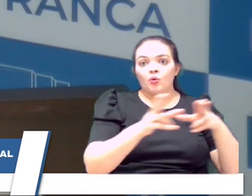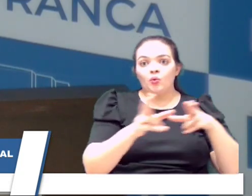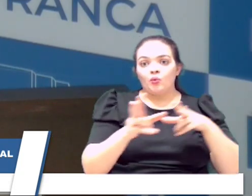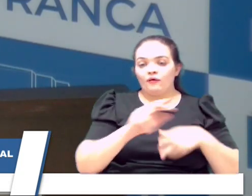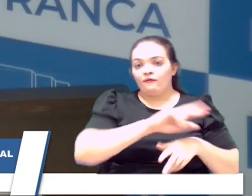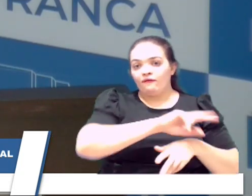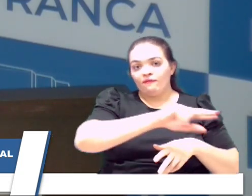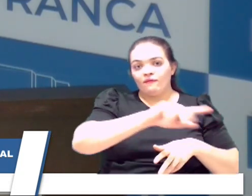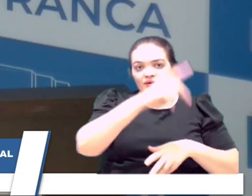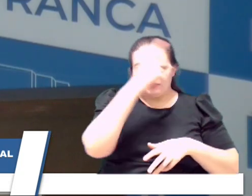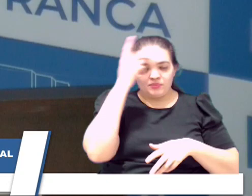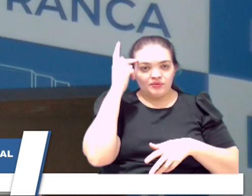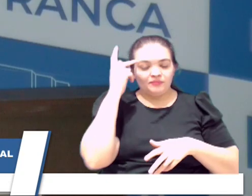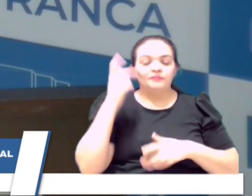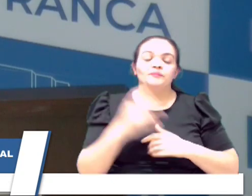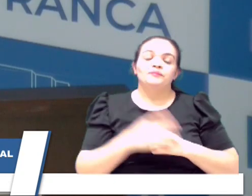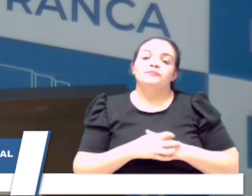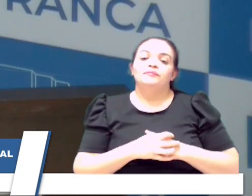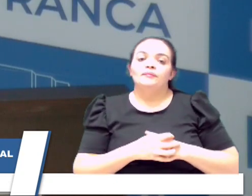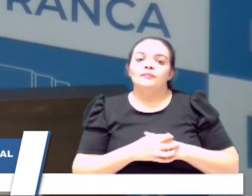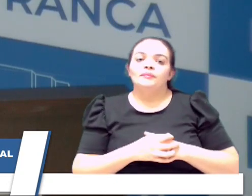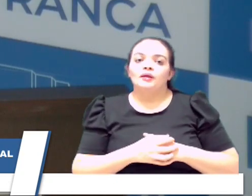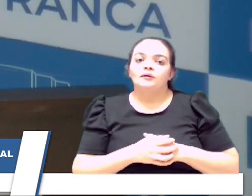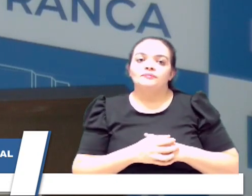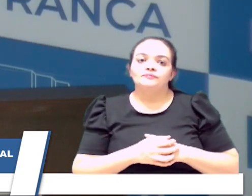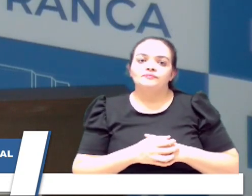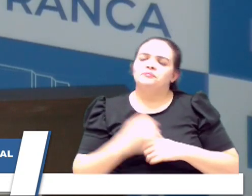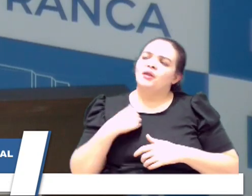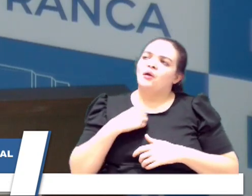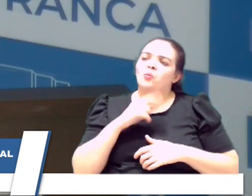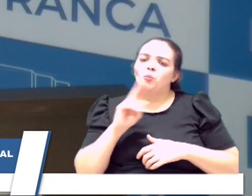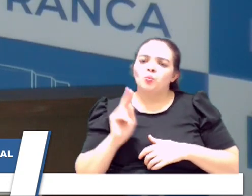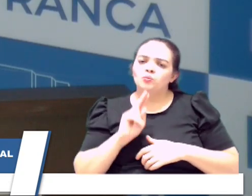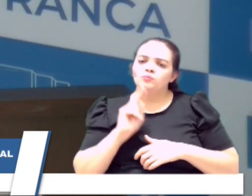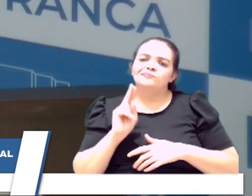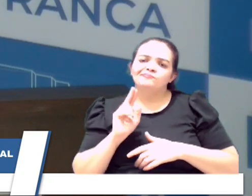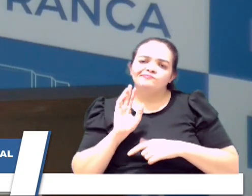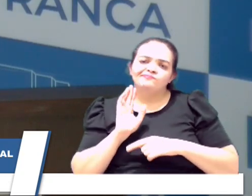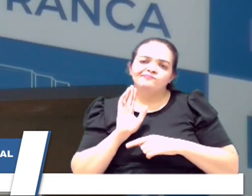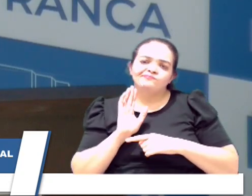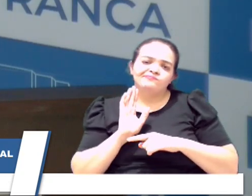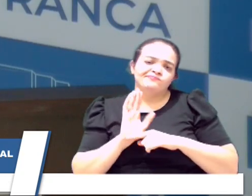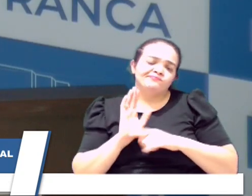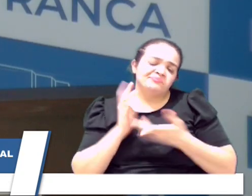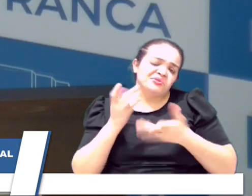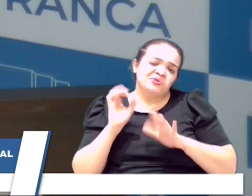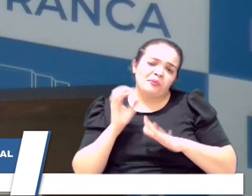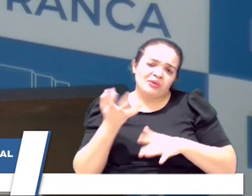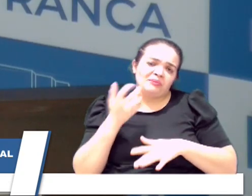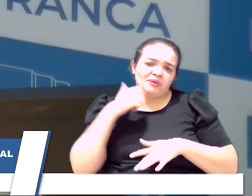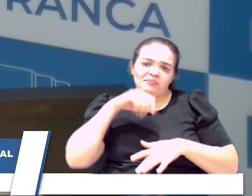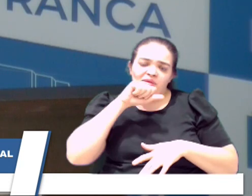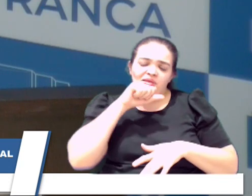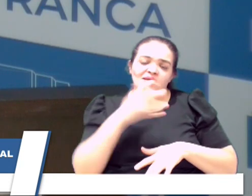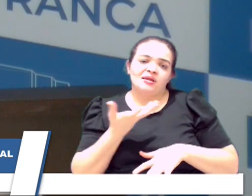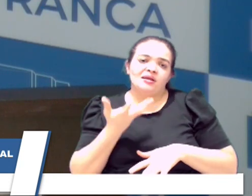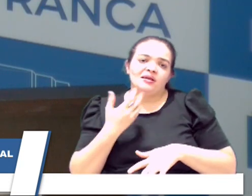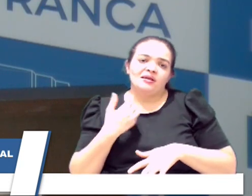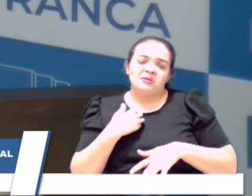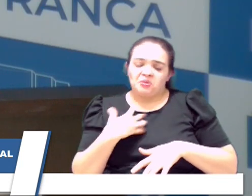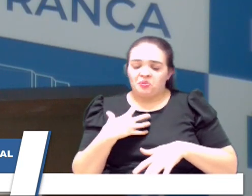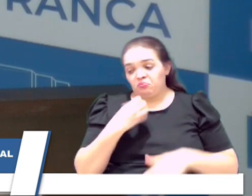gente. E aí, nisso, eu fui usando só para agradar minha mãe, a princípio, né? Porque eu fazia de tudo, como um bom